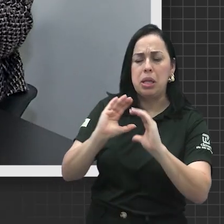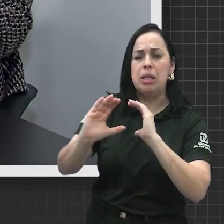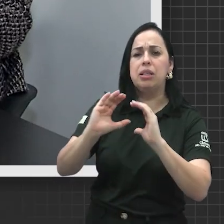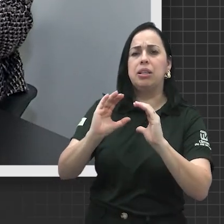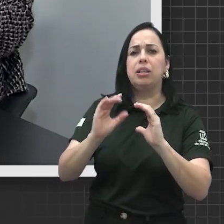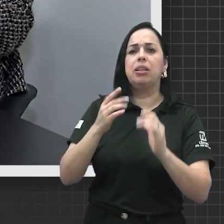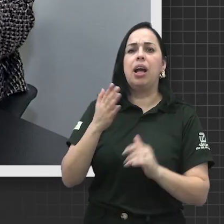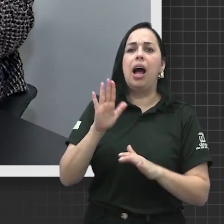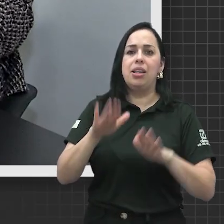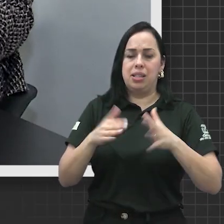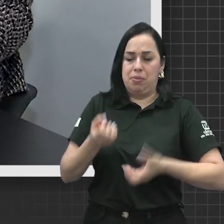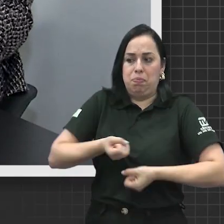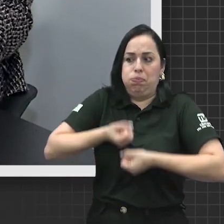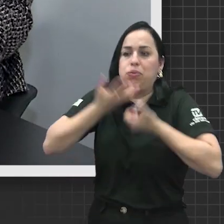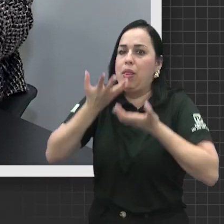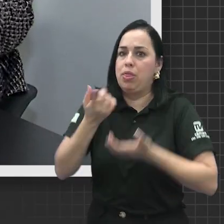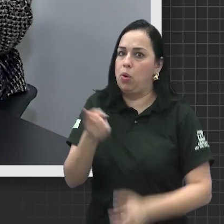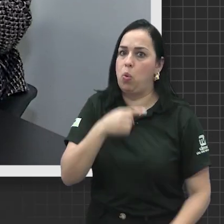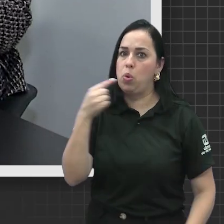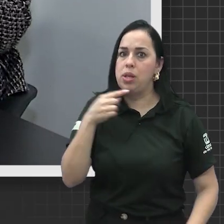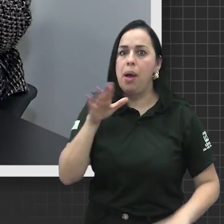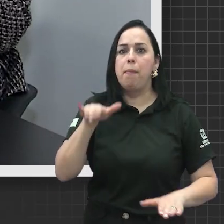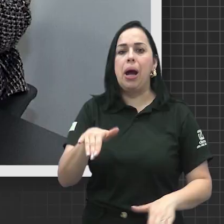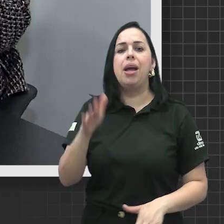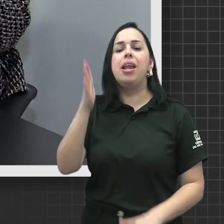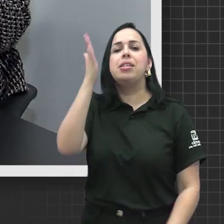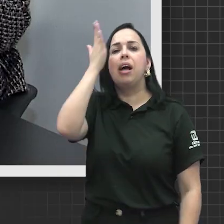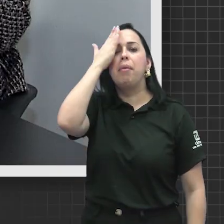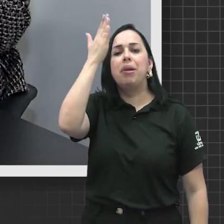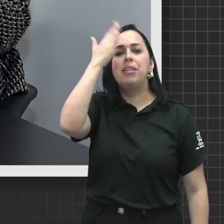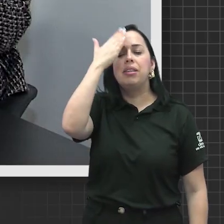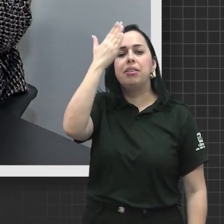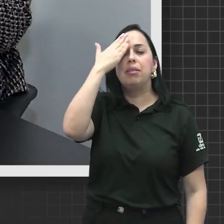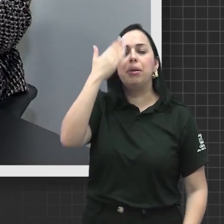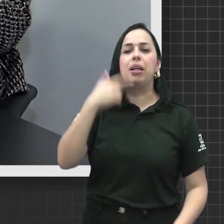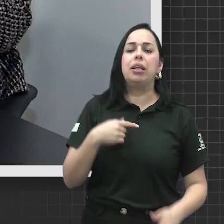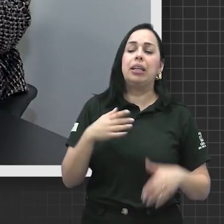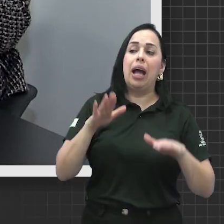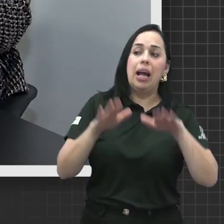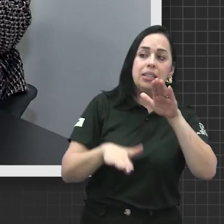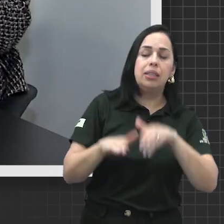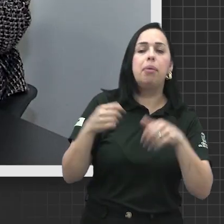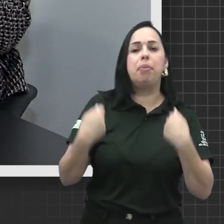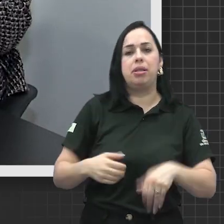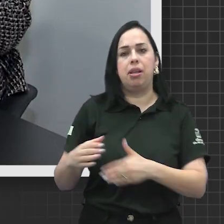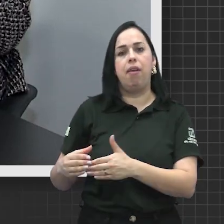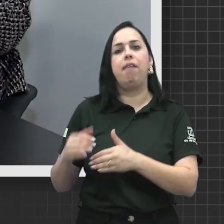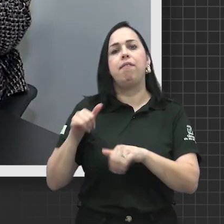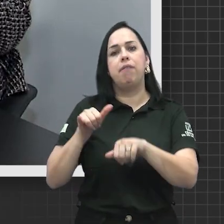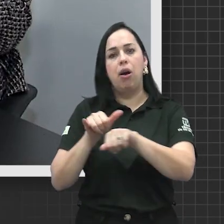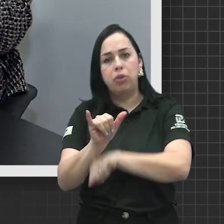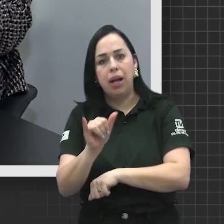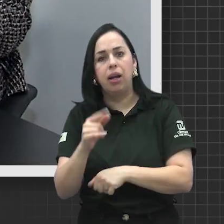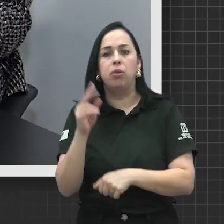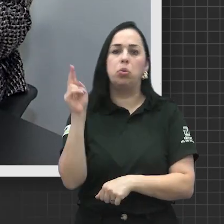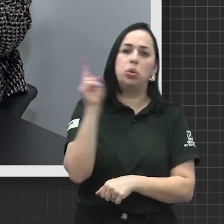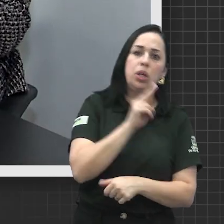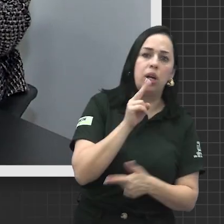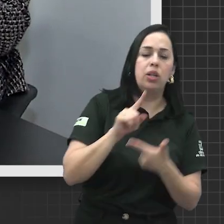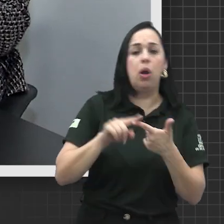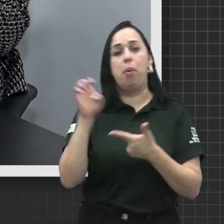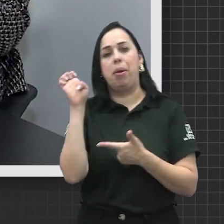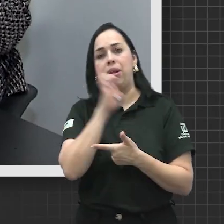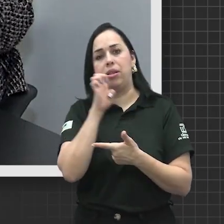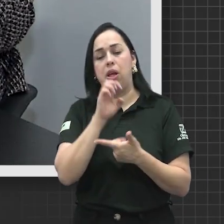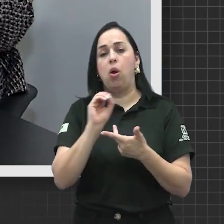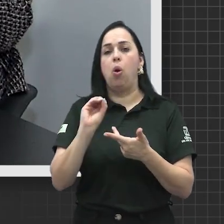pouco difícil, né, de você se abrir, mas para que o recursos humanos saiba que haverá necessidade de você faltar, seja por uma urgência,